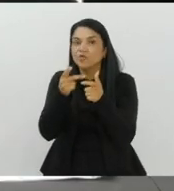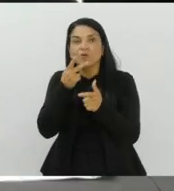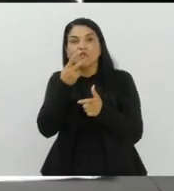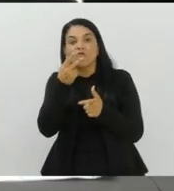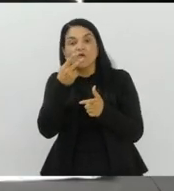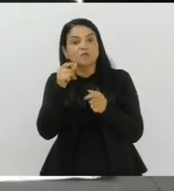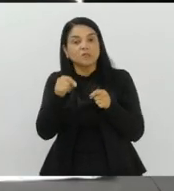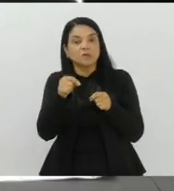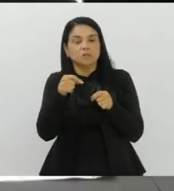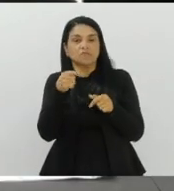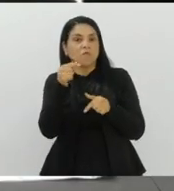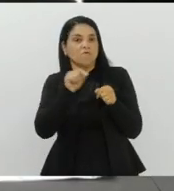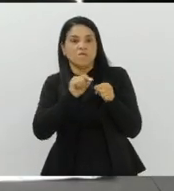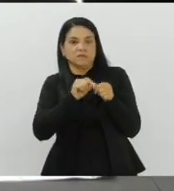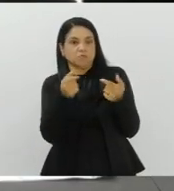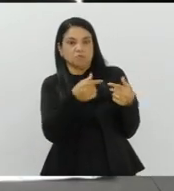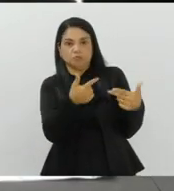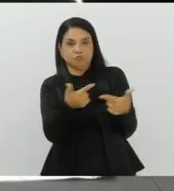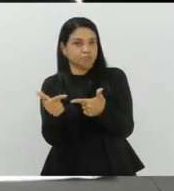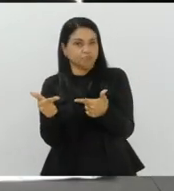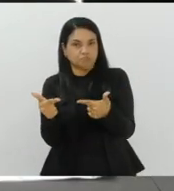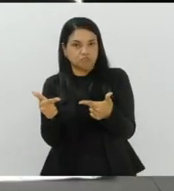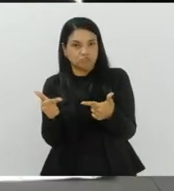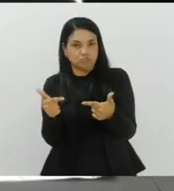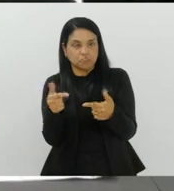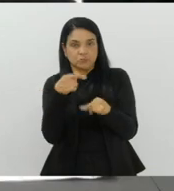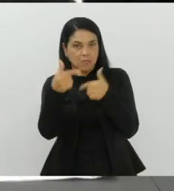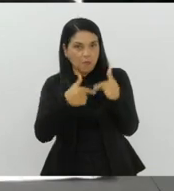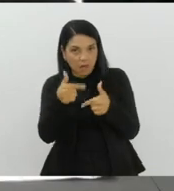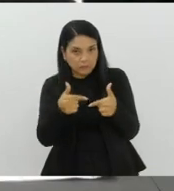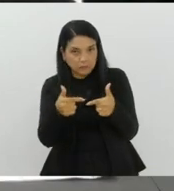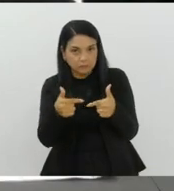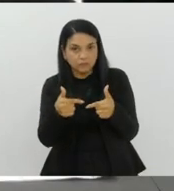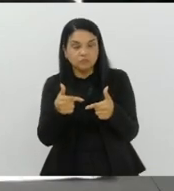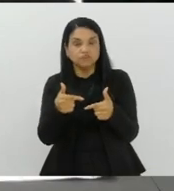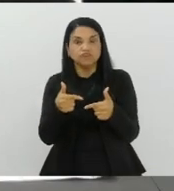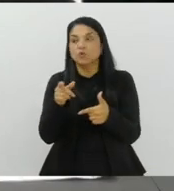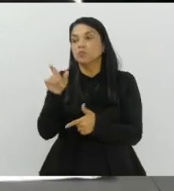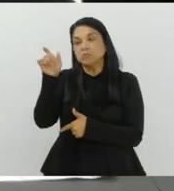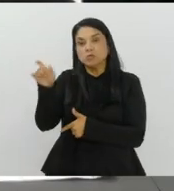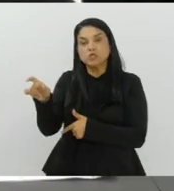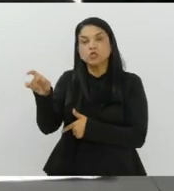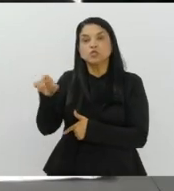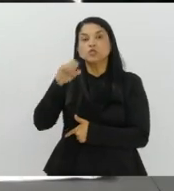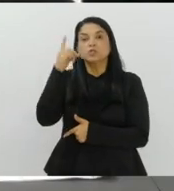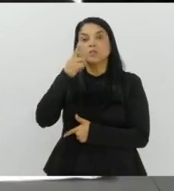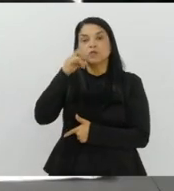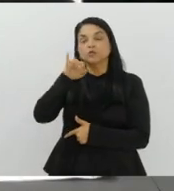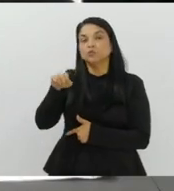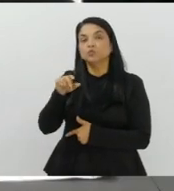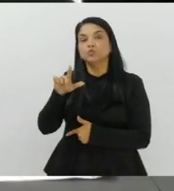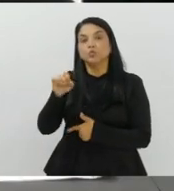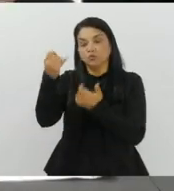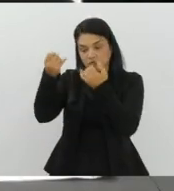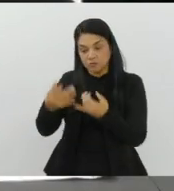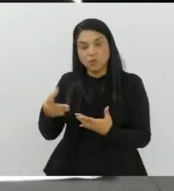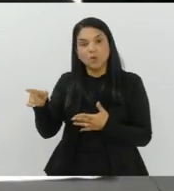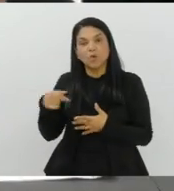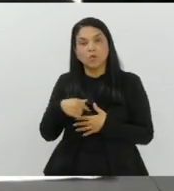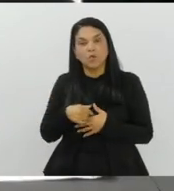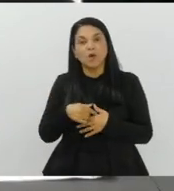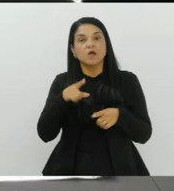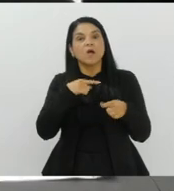fazer o trabalho que foi solicitado pelo deputado Júlio Rocha? Aonde nós estamos dizendo que não será feito o trabalho de